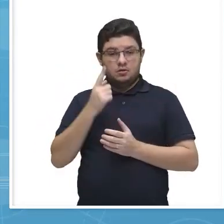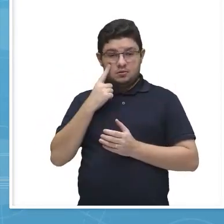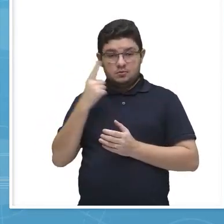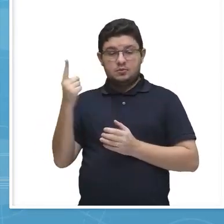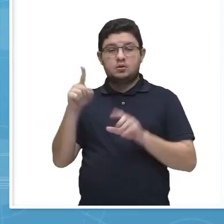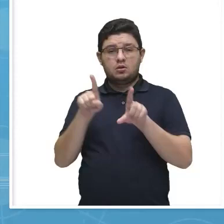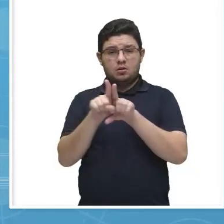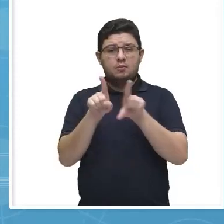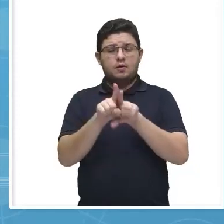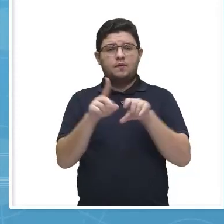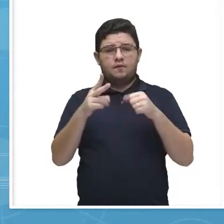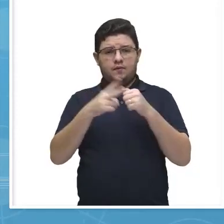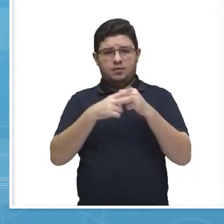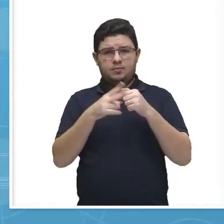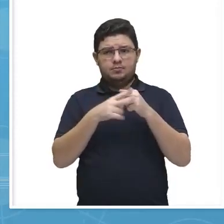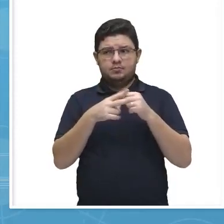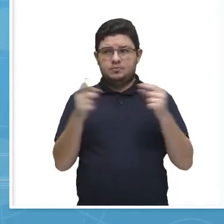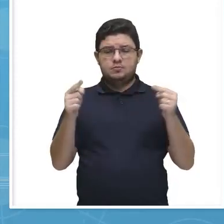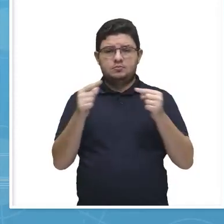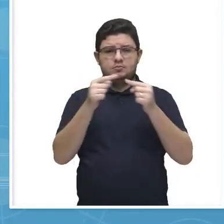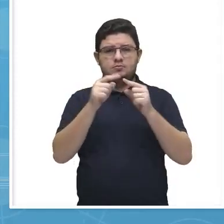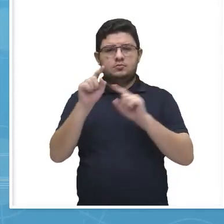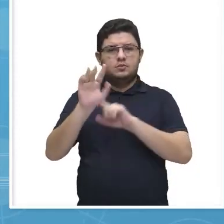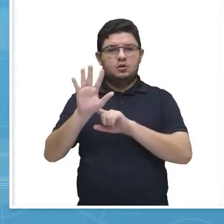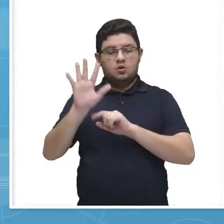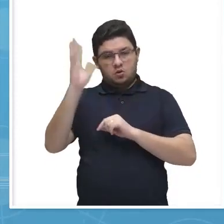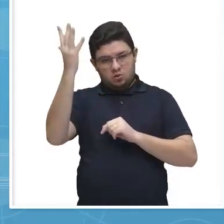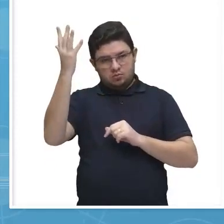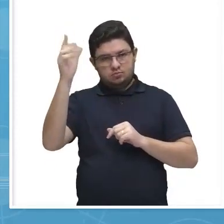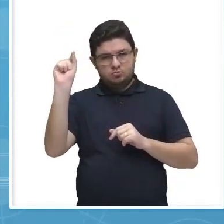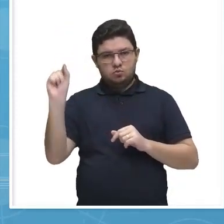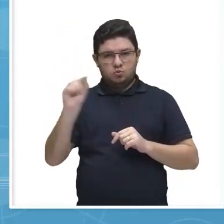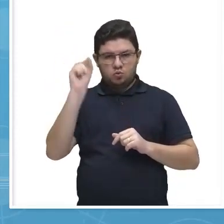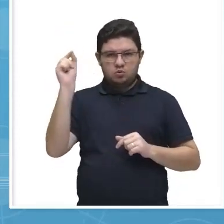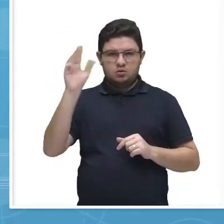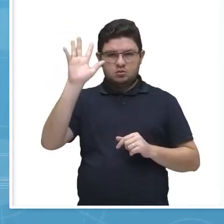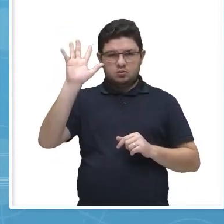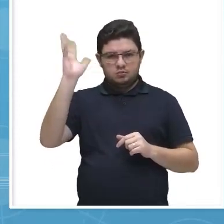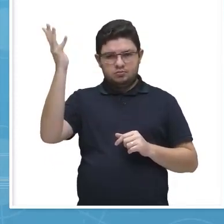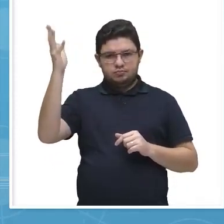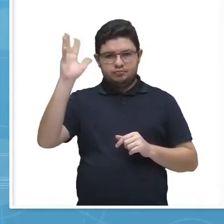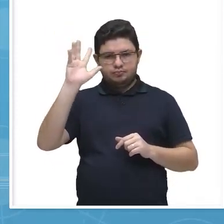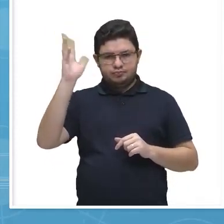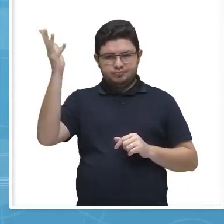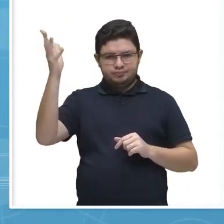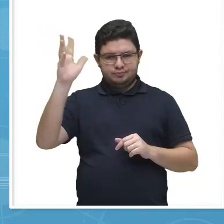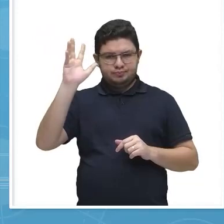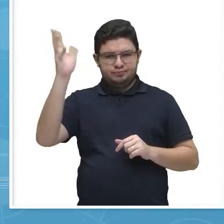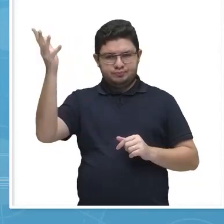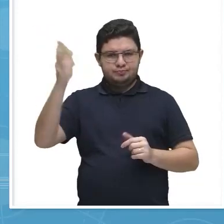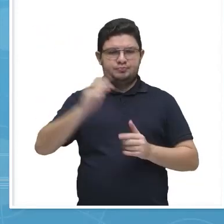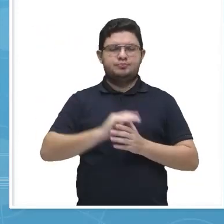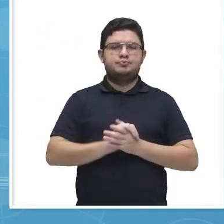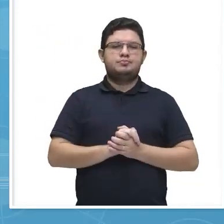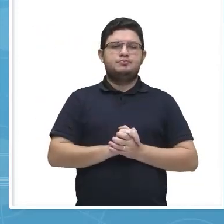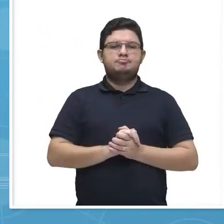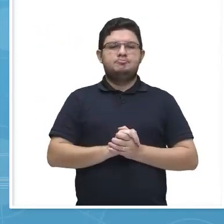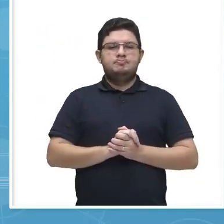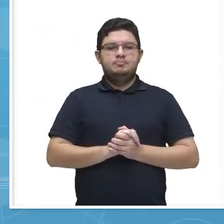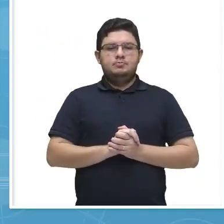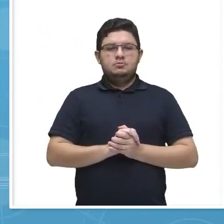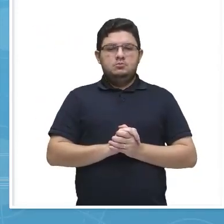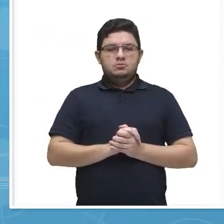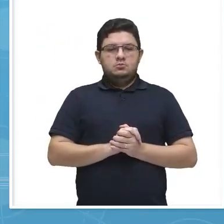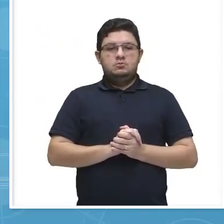também indicar os fenômenos meteorológicos, certo? Meteorológicos, os fenômenos da natureza. E